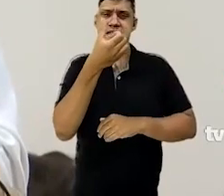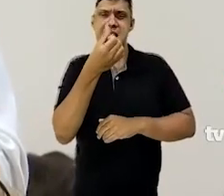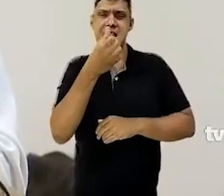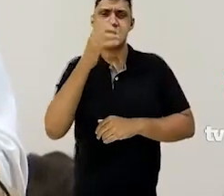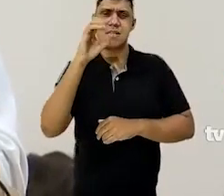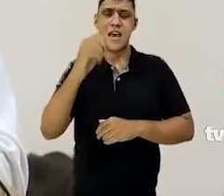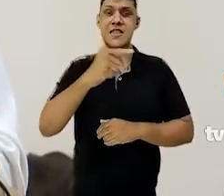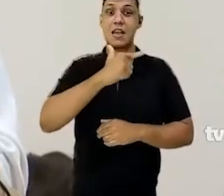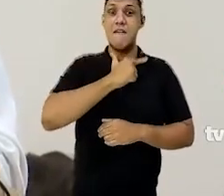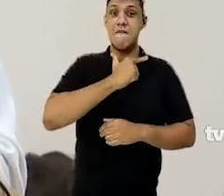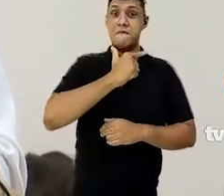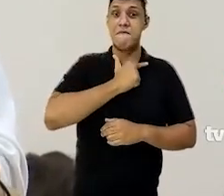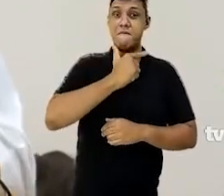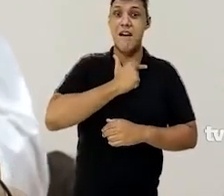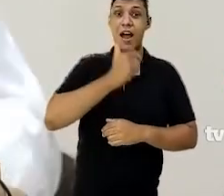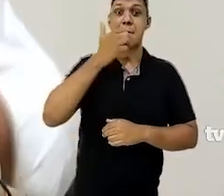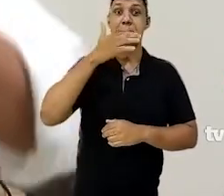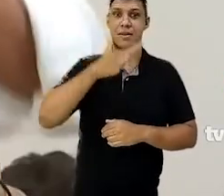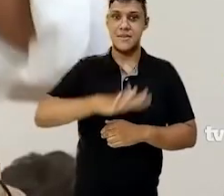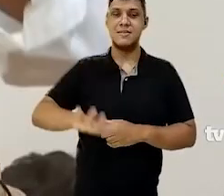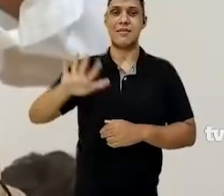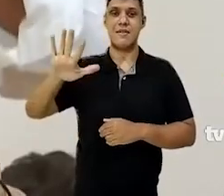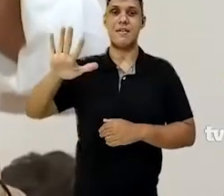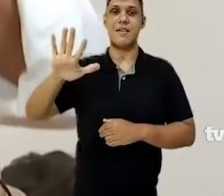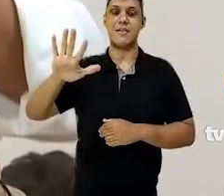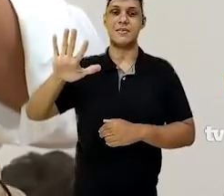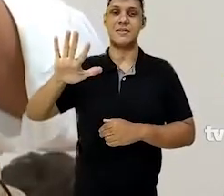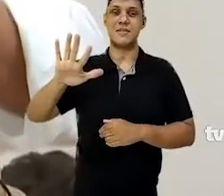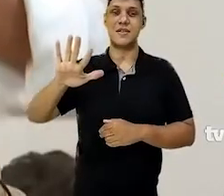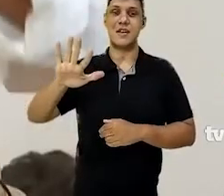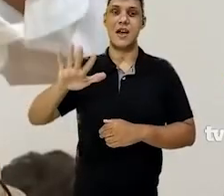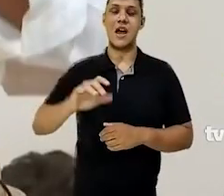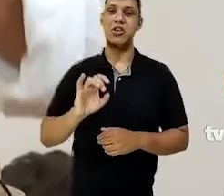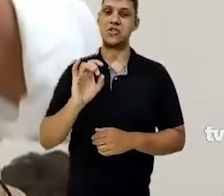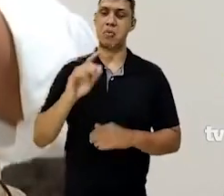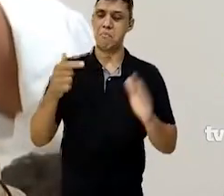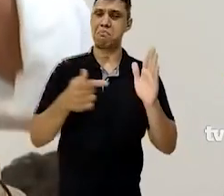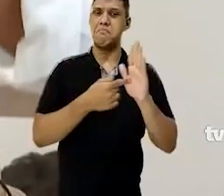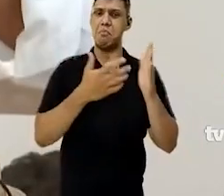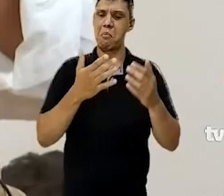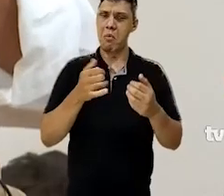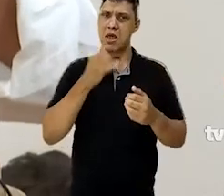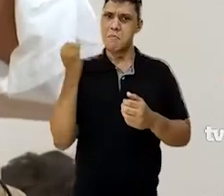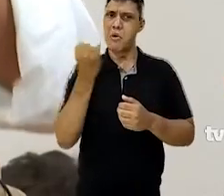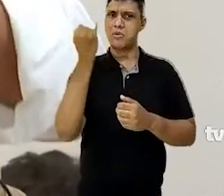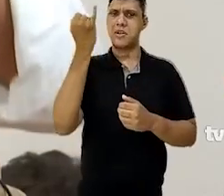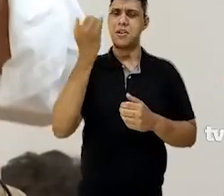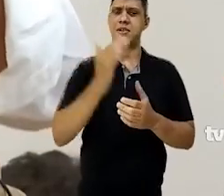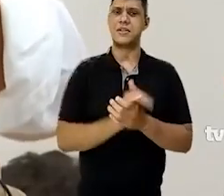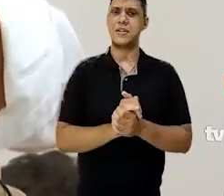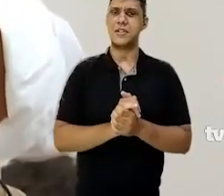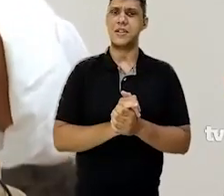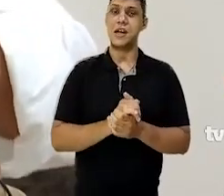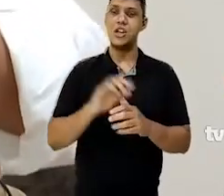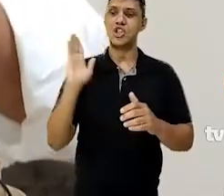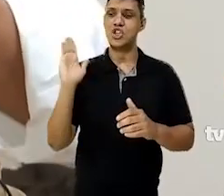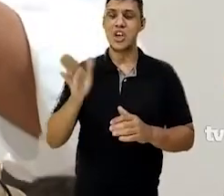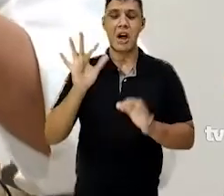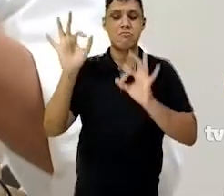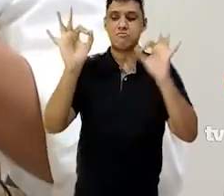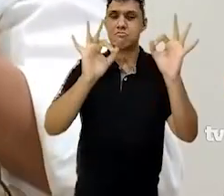vagas para as nossas crianças. Isso é um ponto. Já estamos com tudo